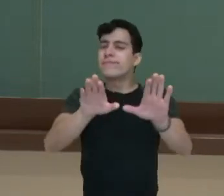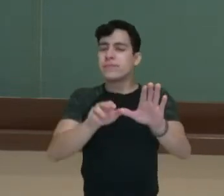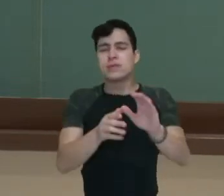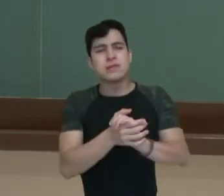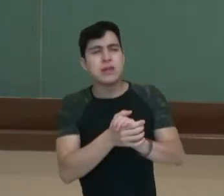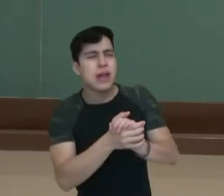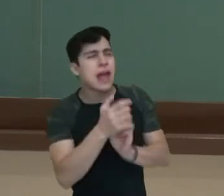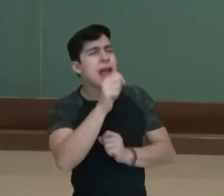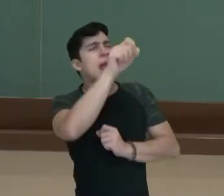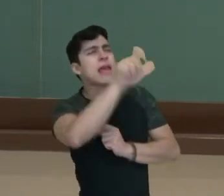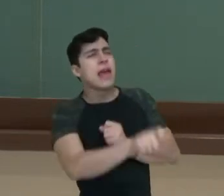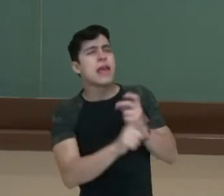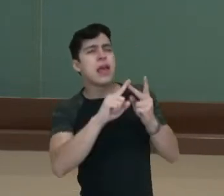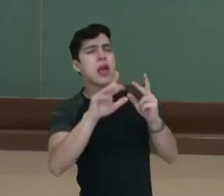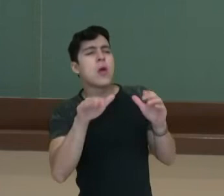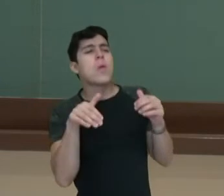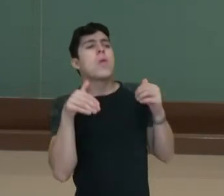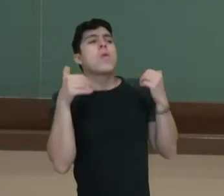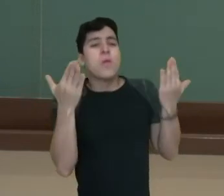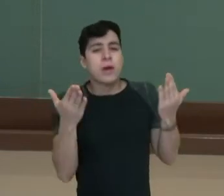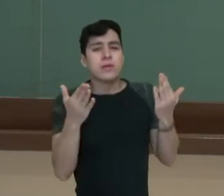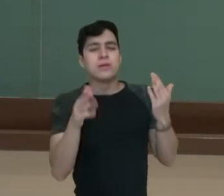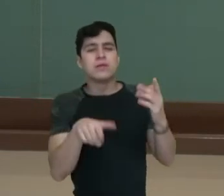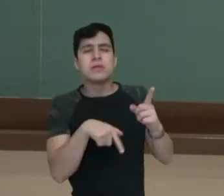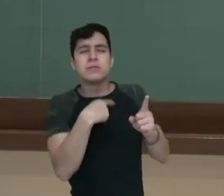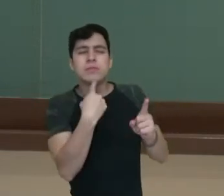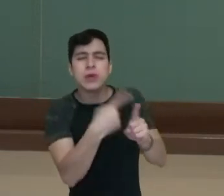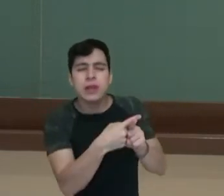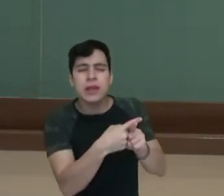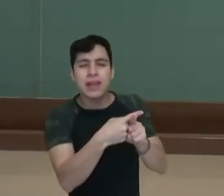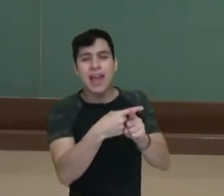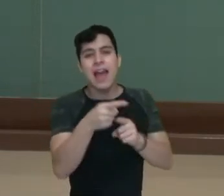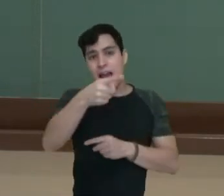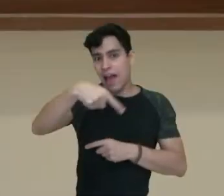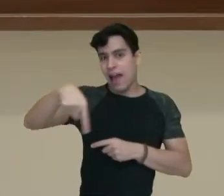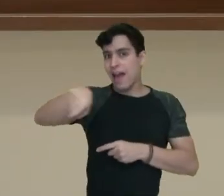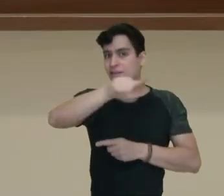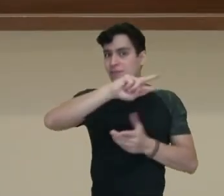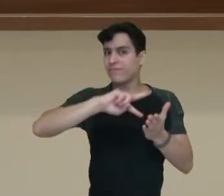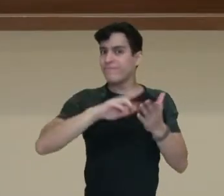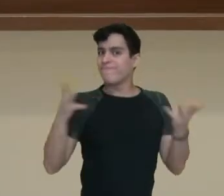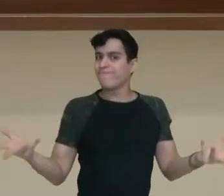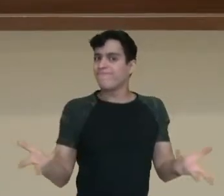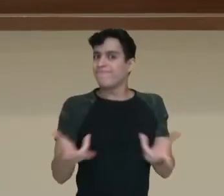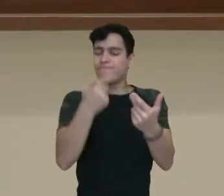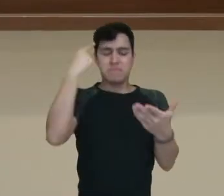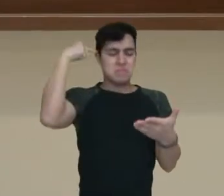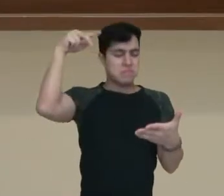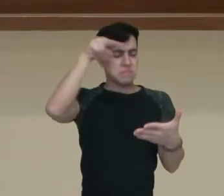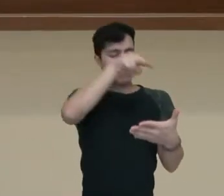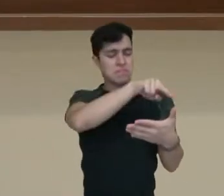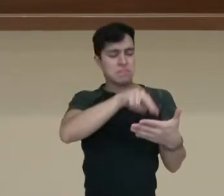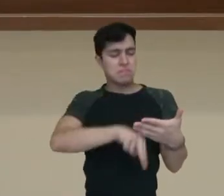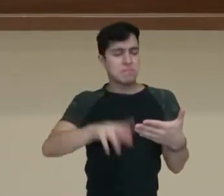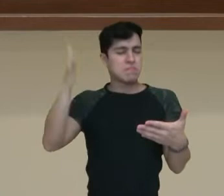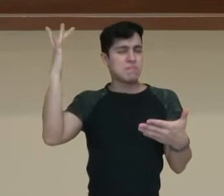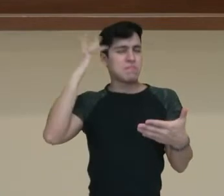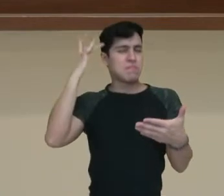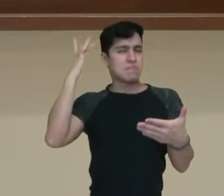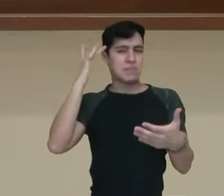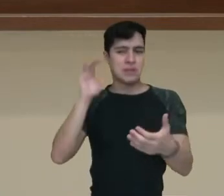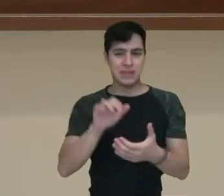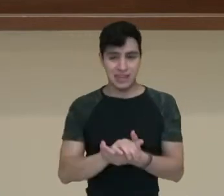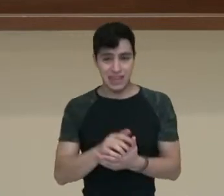quem, quando, onde, por quê. E aí você vai se tornar um bom leitor, tá? Atividade de